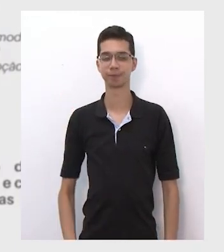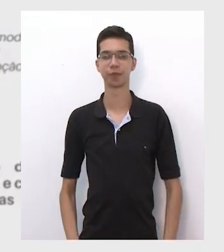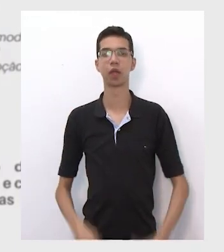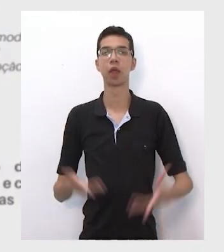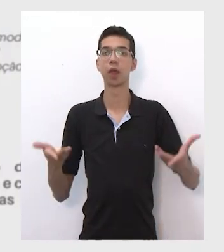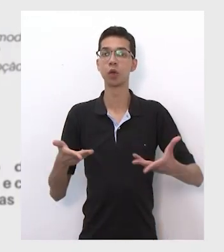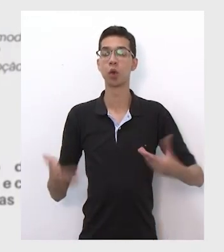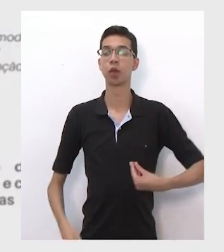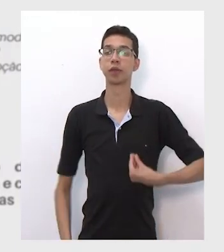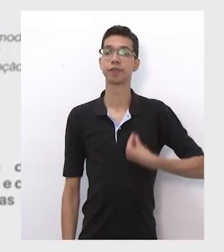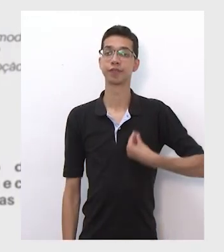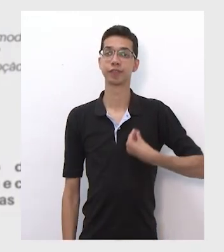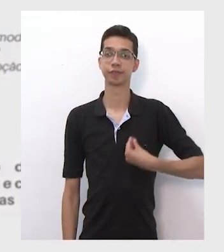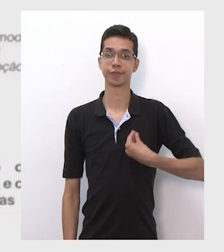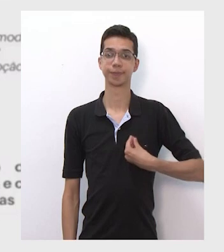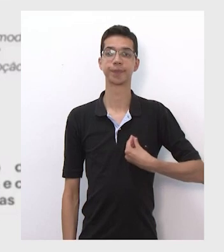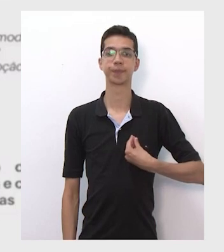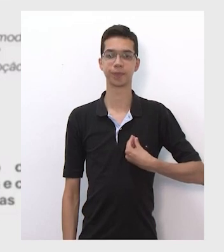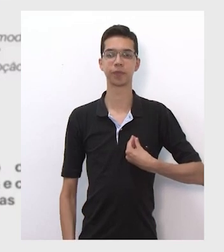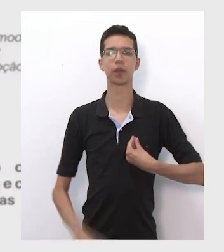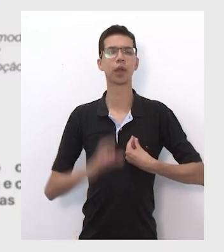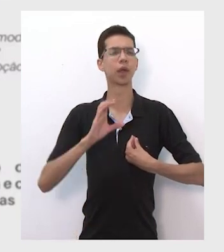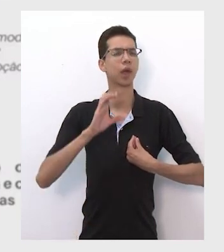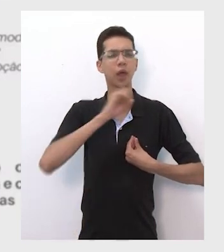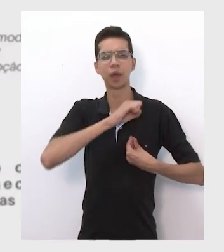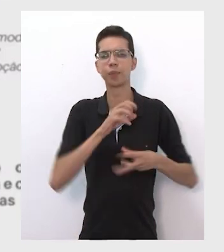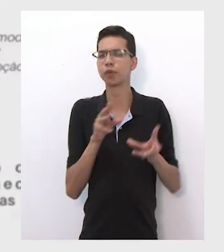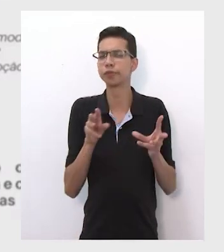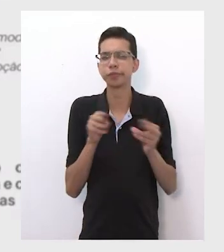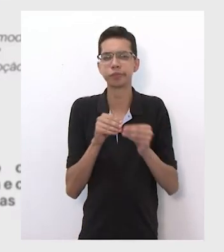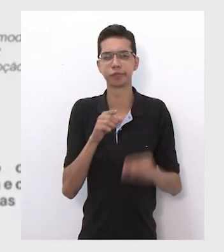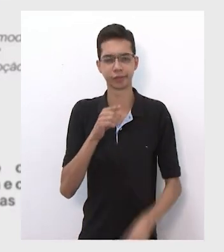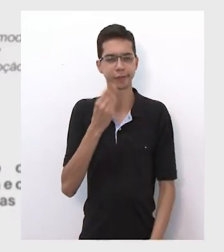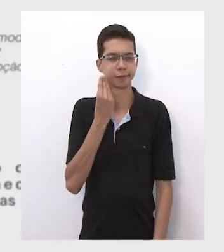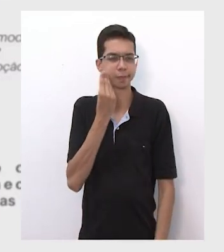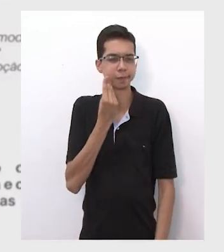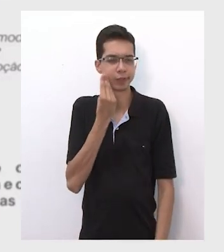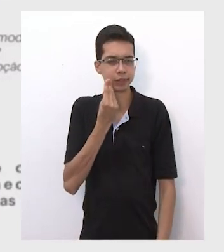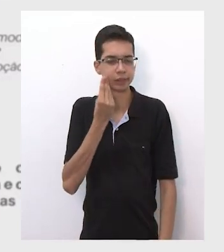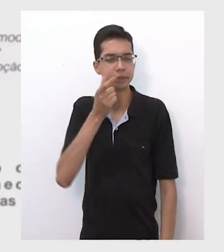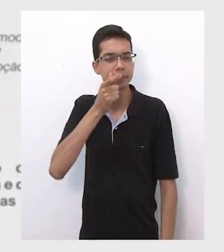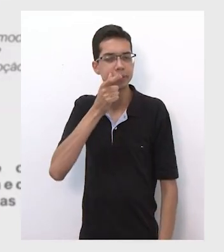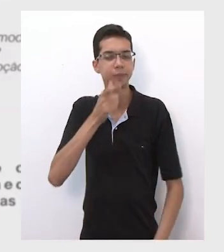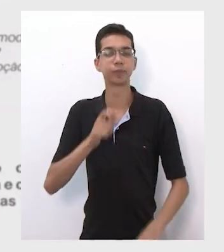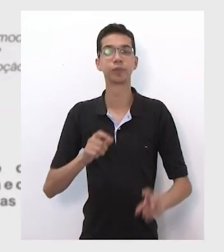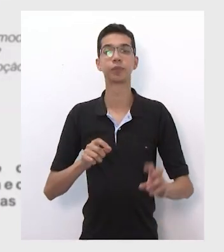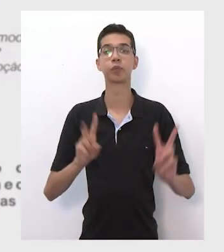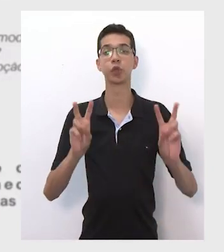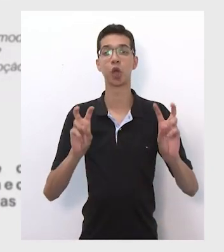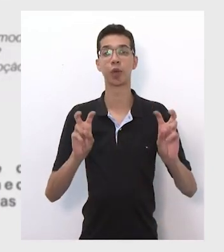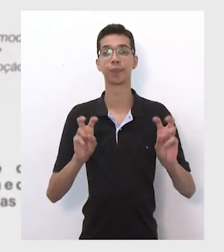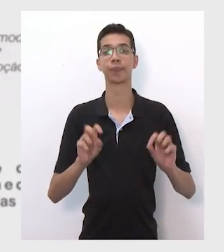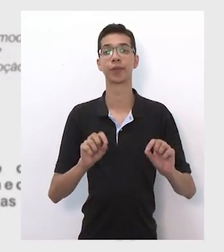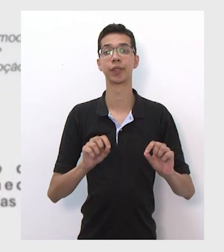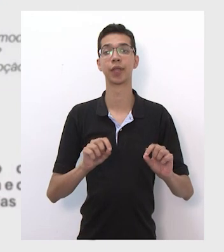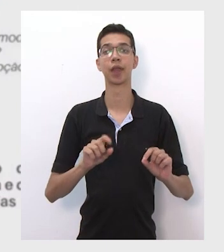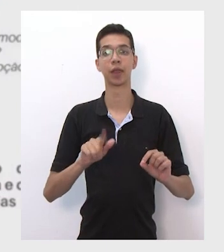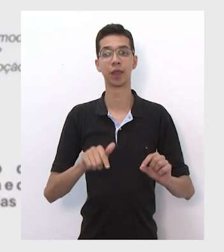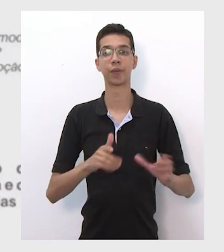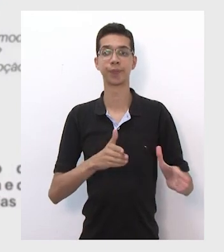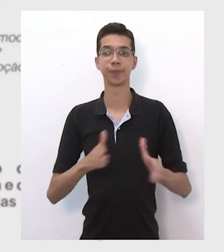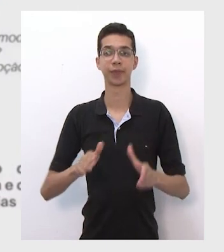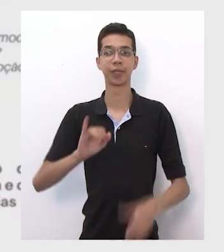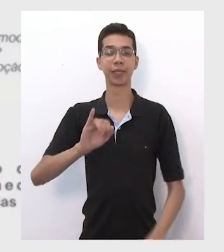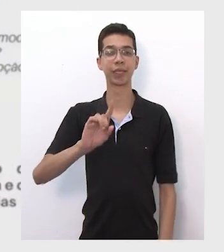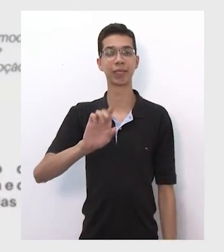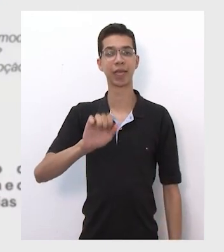vivenciar, é muito breve e muito pequeno, uma pequena parte da fase idear. O que a gente vai fazer nessa parte?